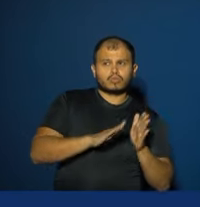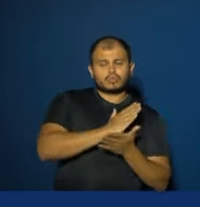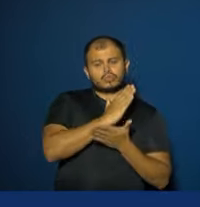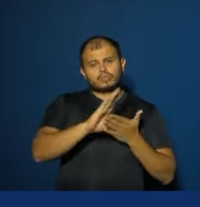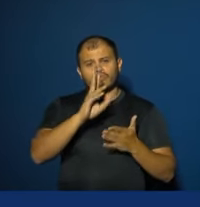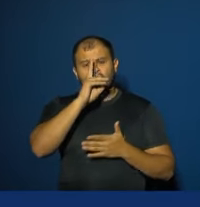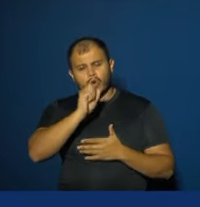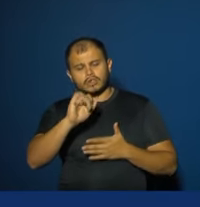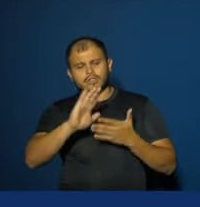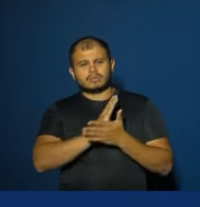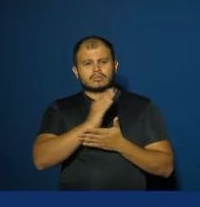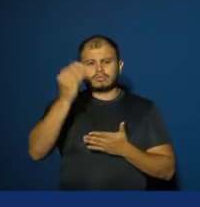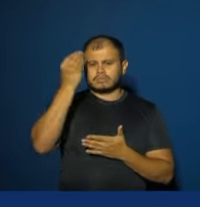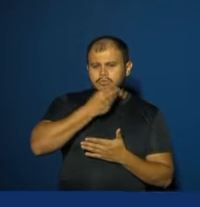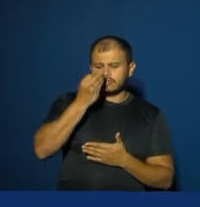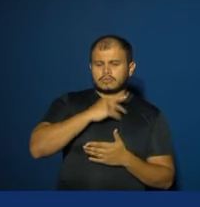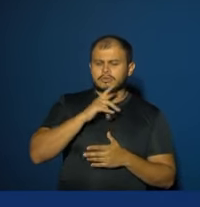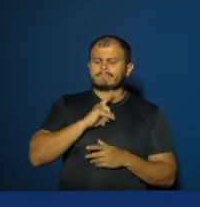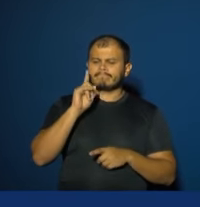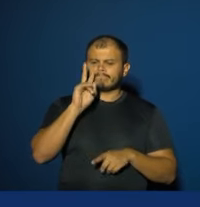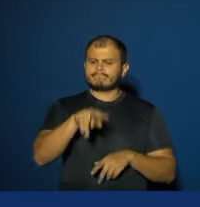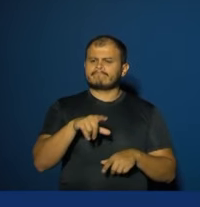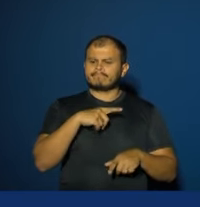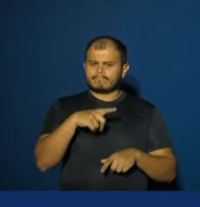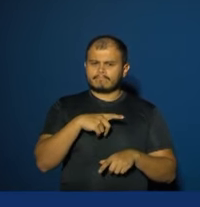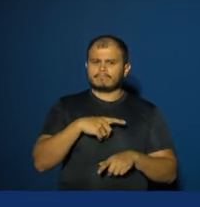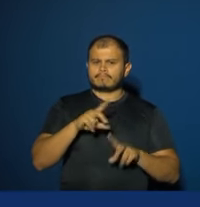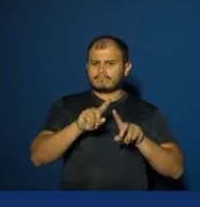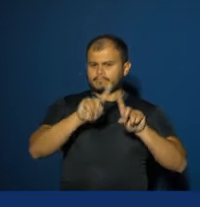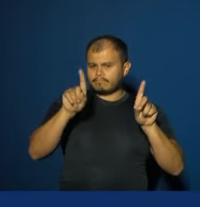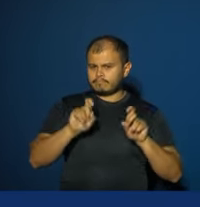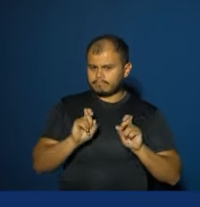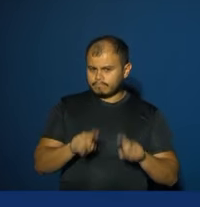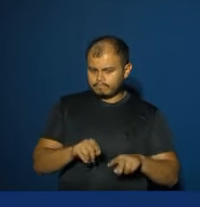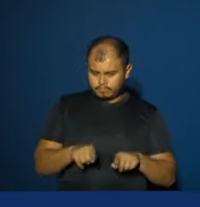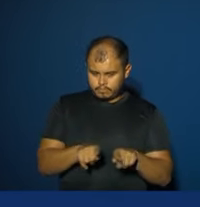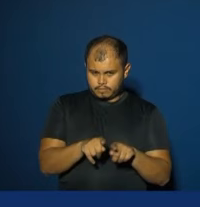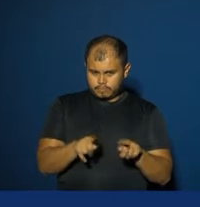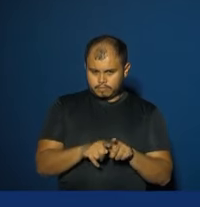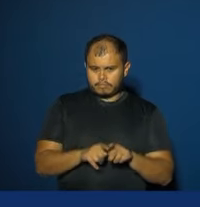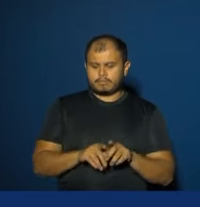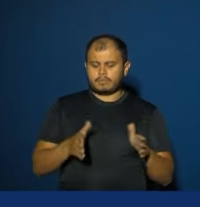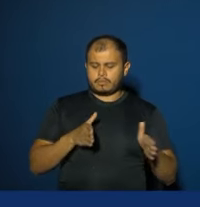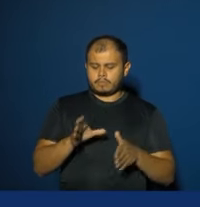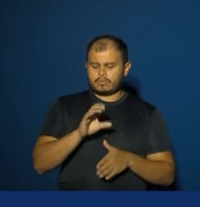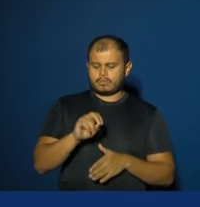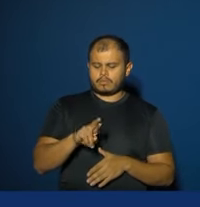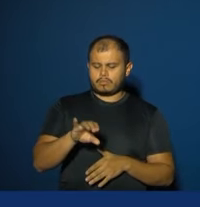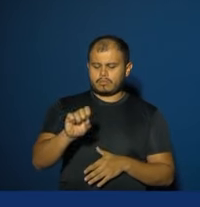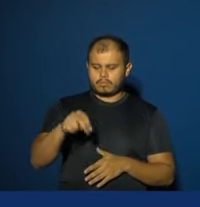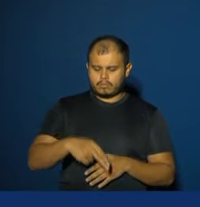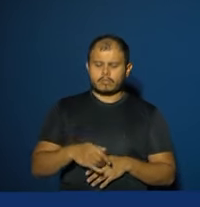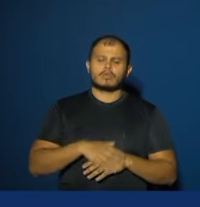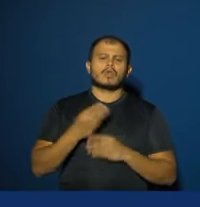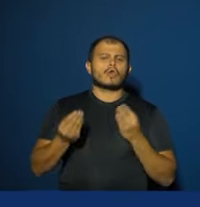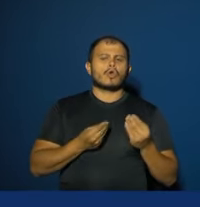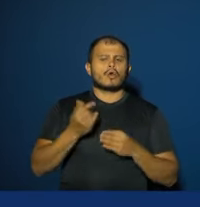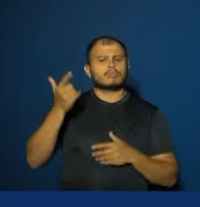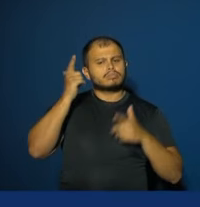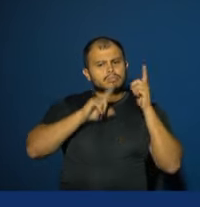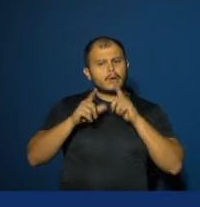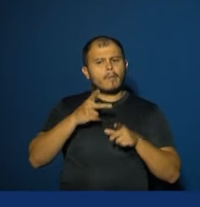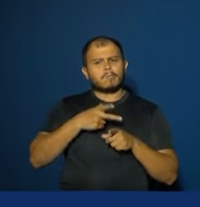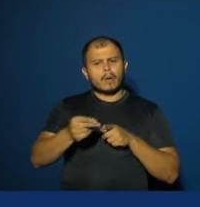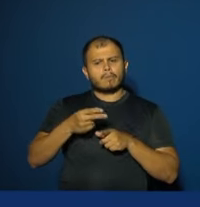pouco desse questionamento na época da Corsan né então eu queria ver assim Quais foram os pontos mais críticos desse processo né como que eles foram vencidos